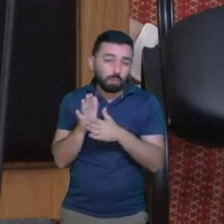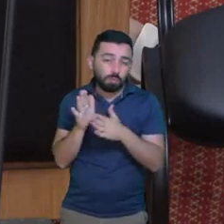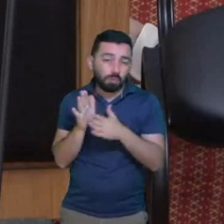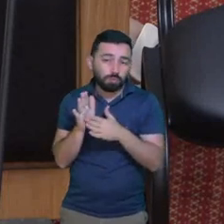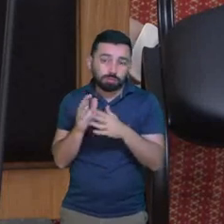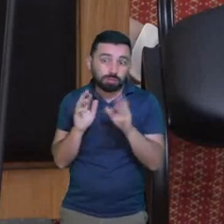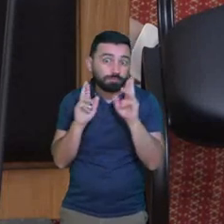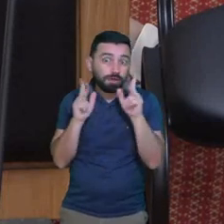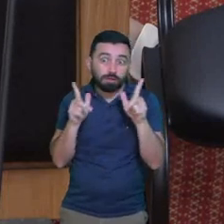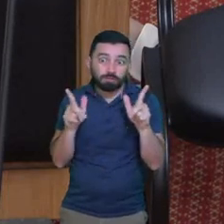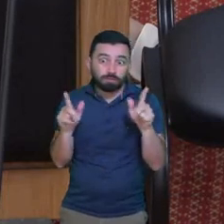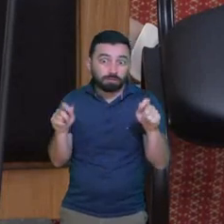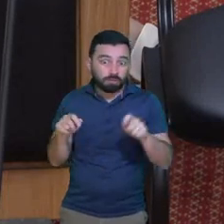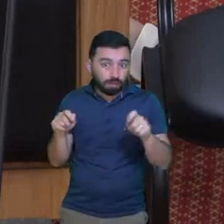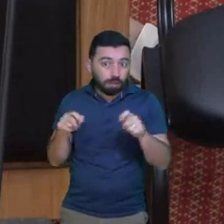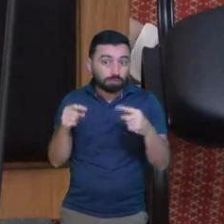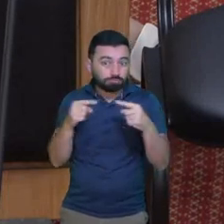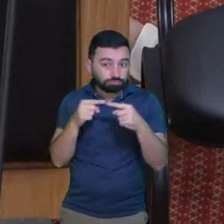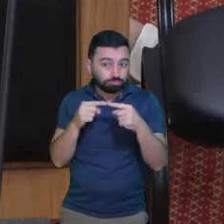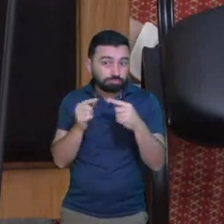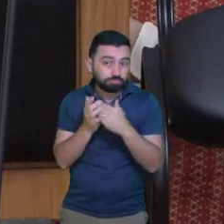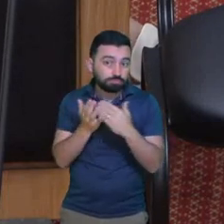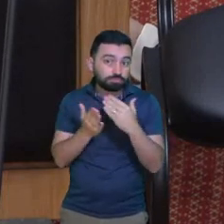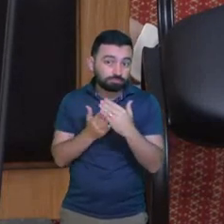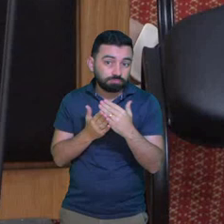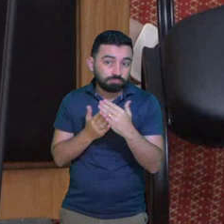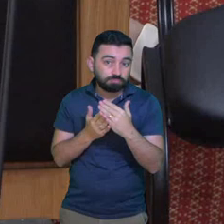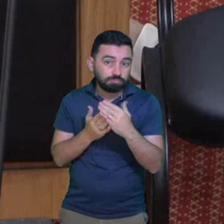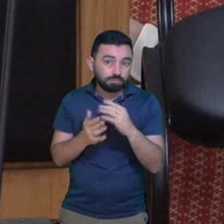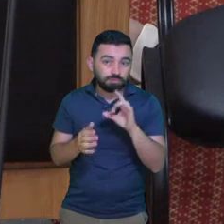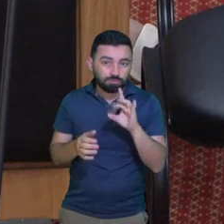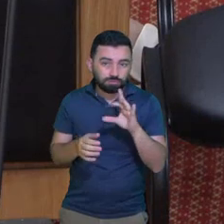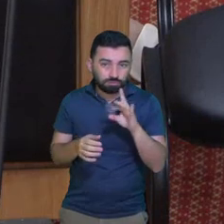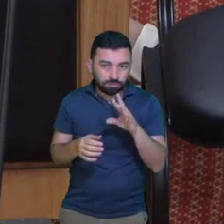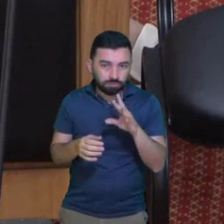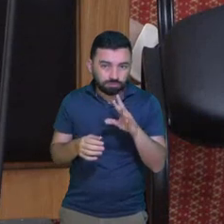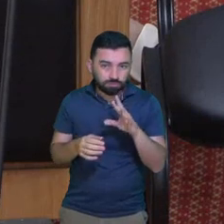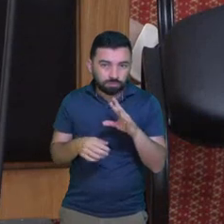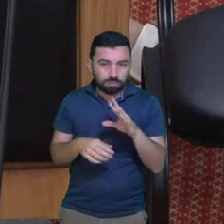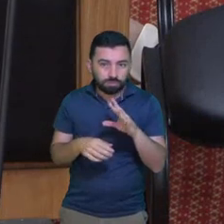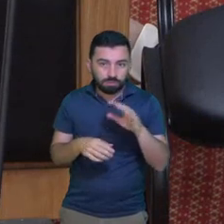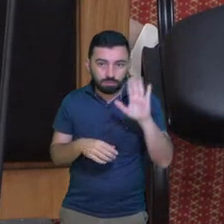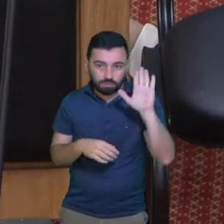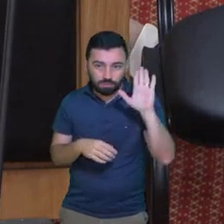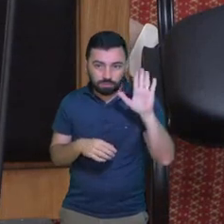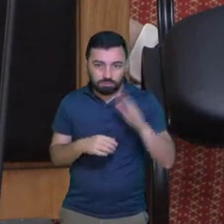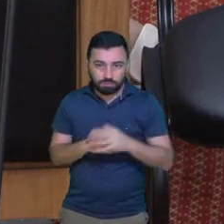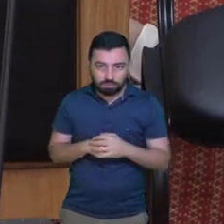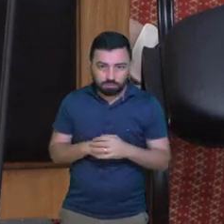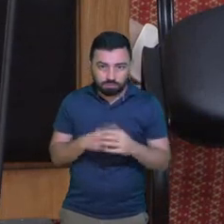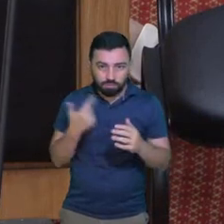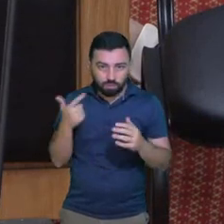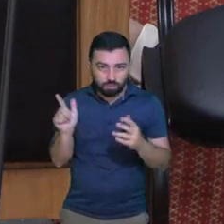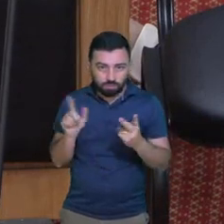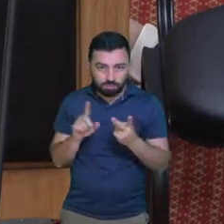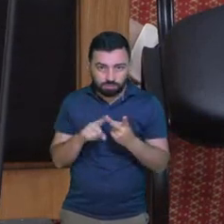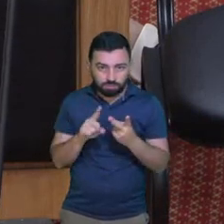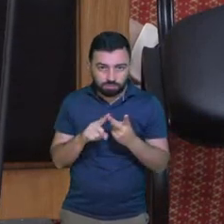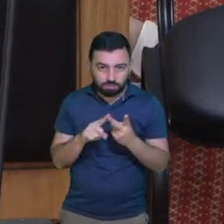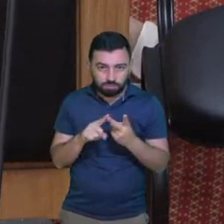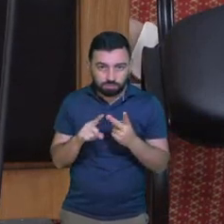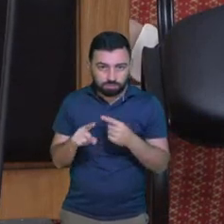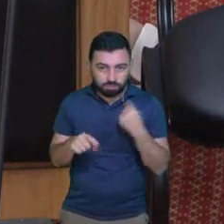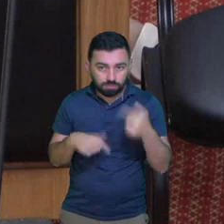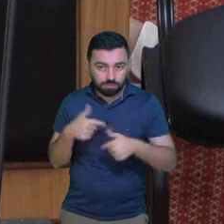diferenciadas e que façam até mais sentido eu só estou colocando é uma questão de ordem outra questão nós estamos trabalhando